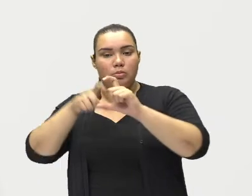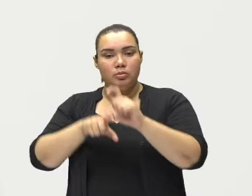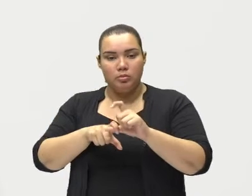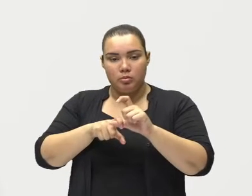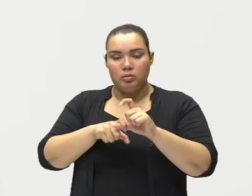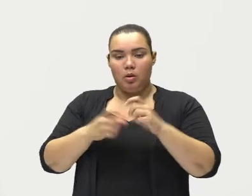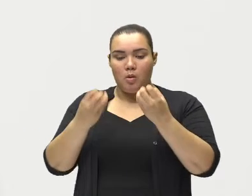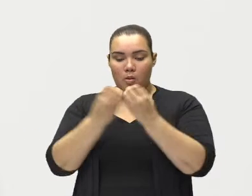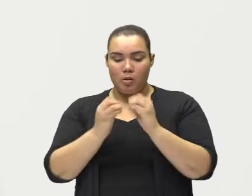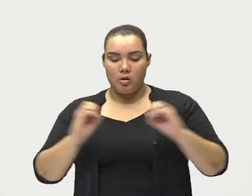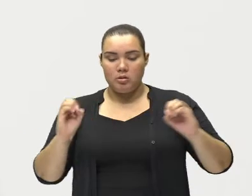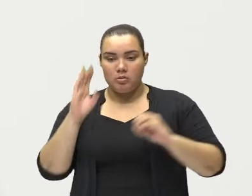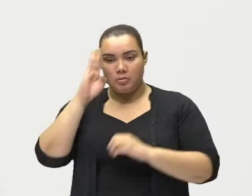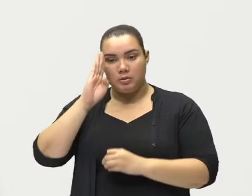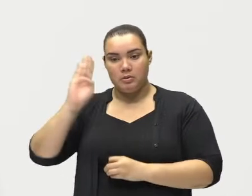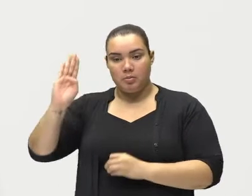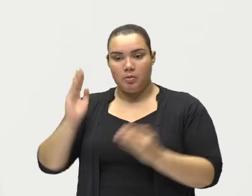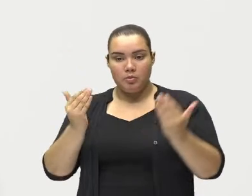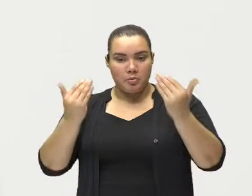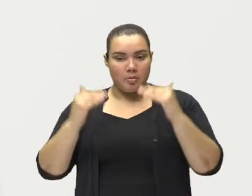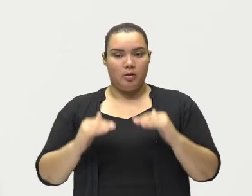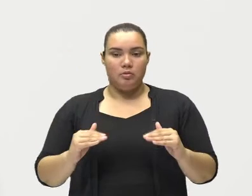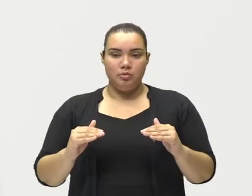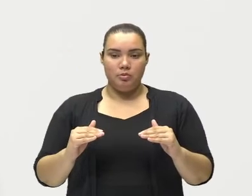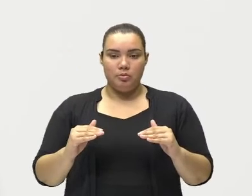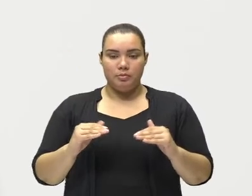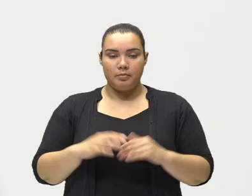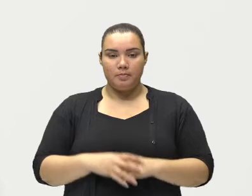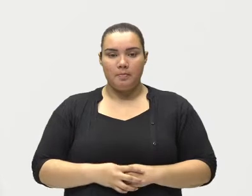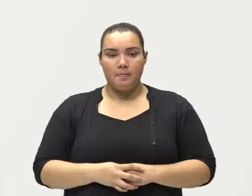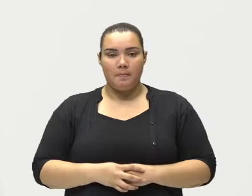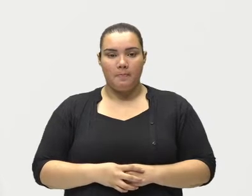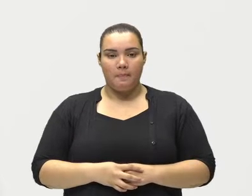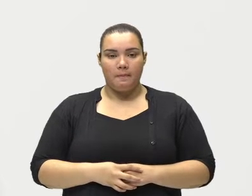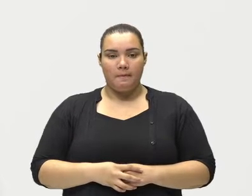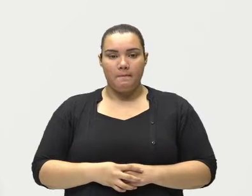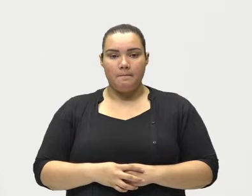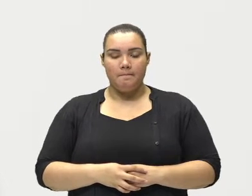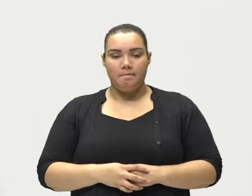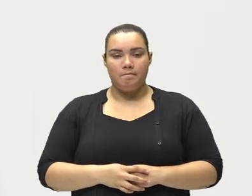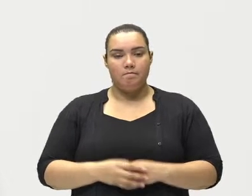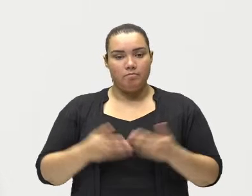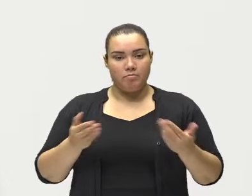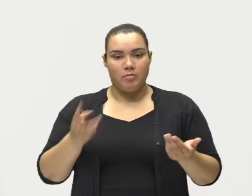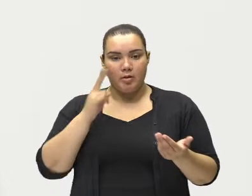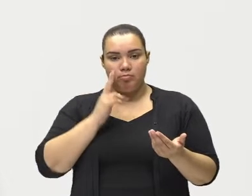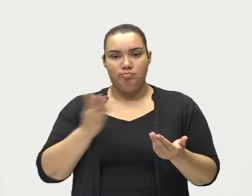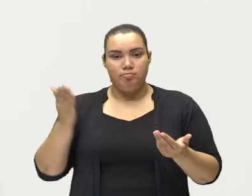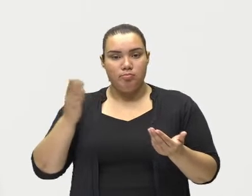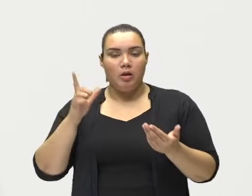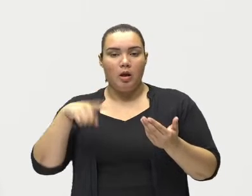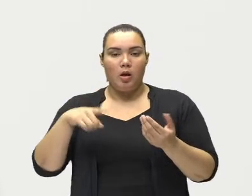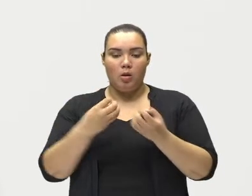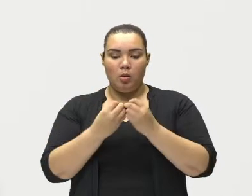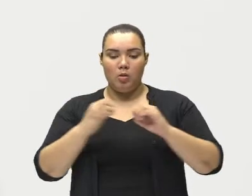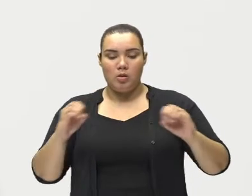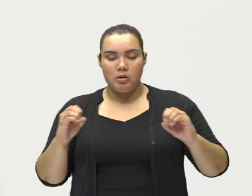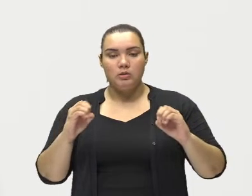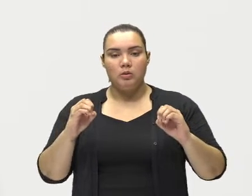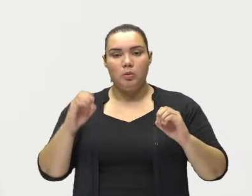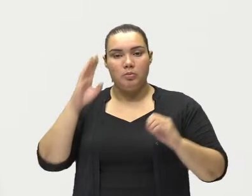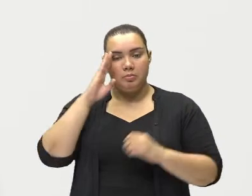A essa oração principal aqui, ó. Oração principal. Pôs-se na torre a